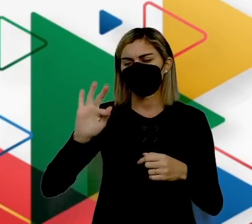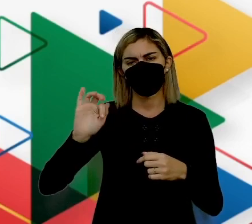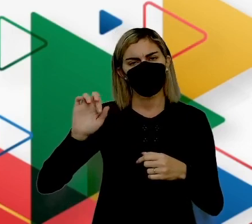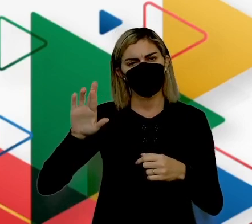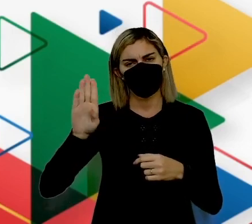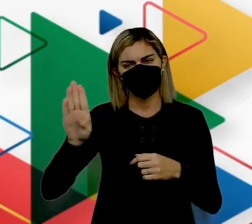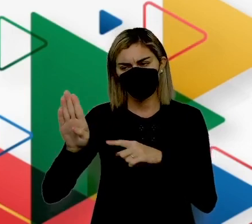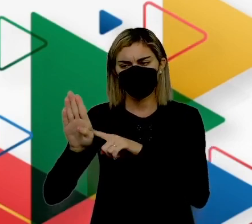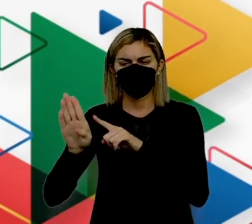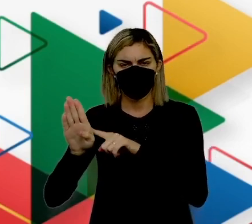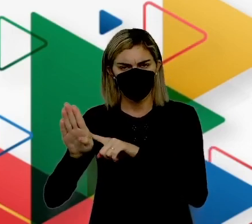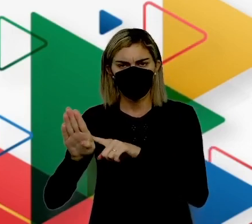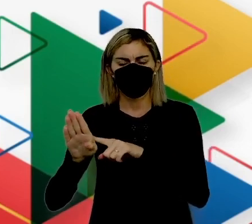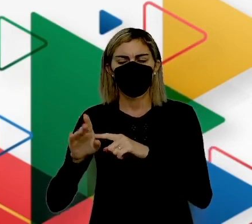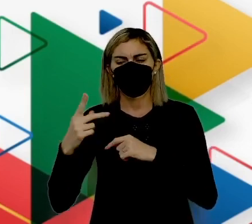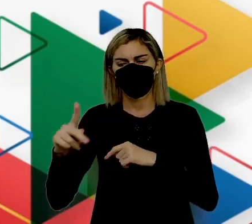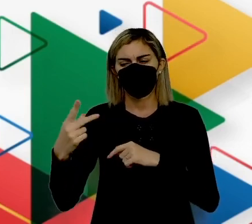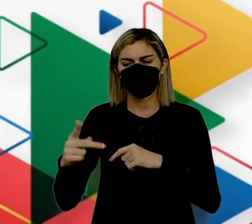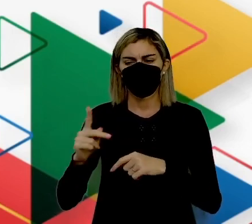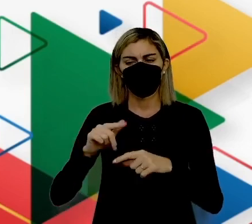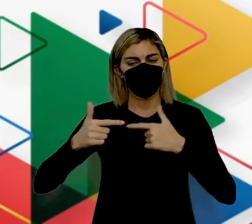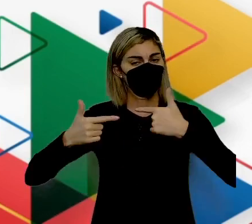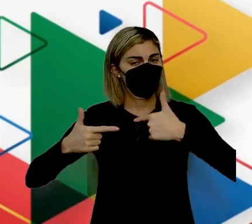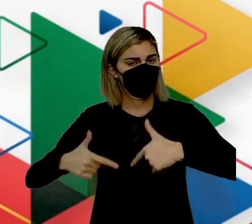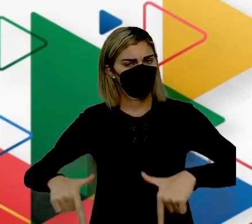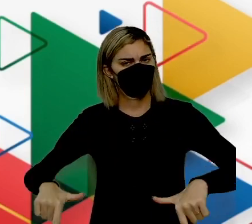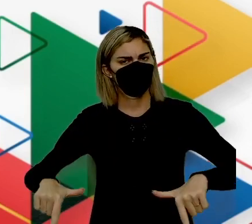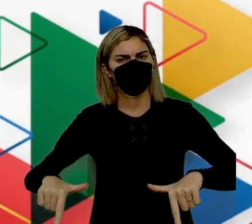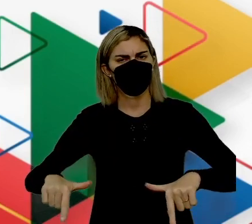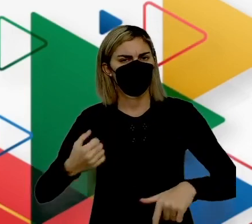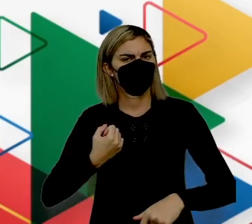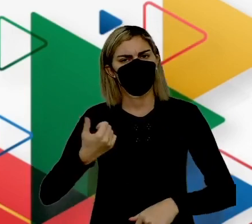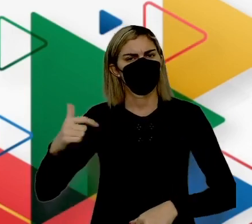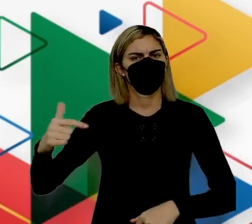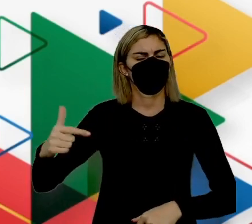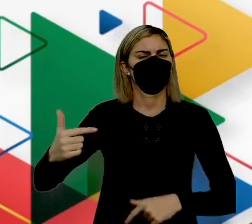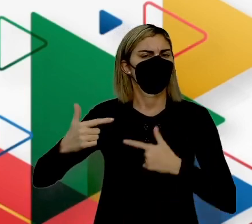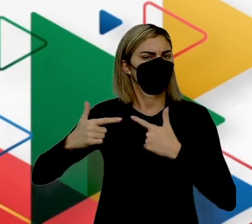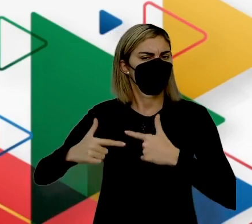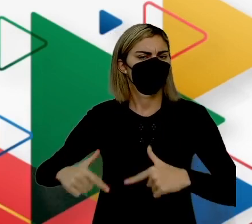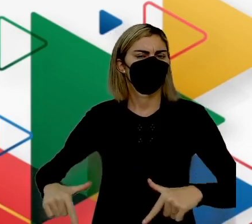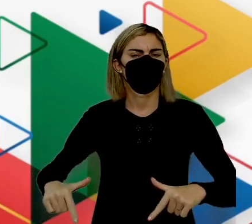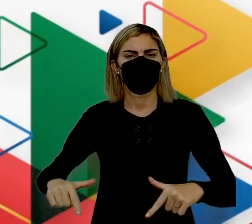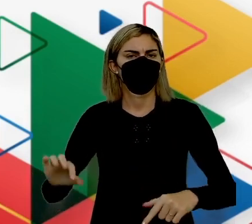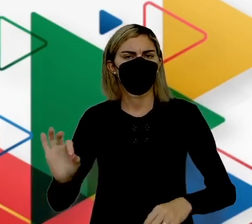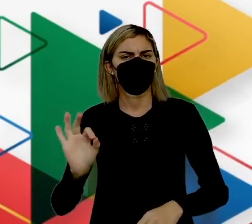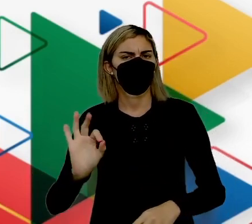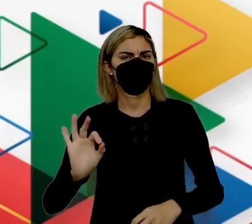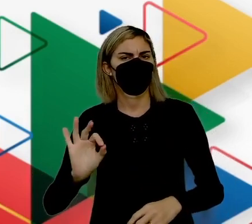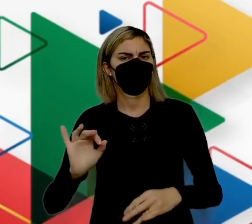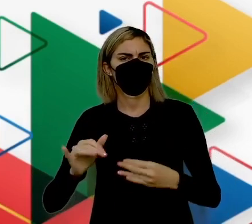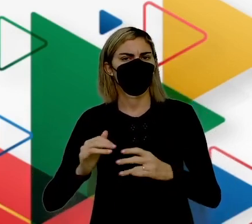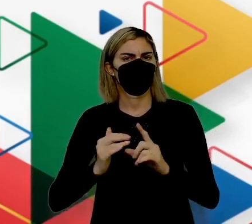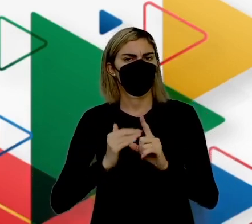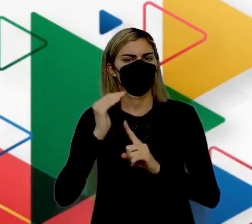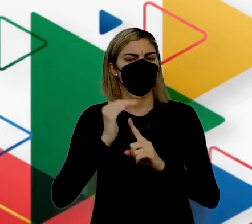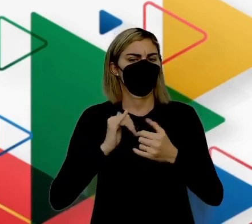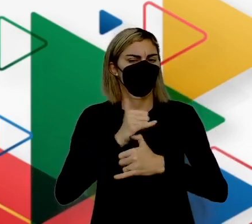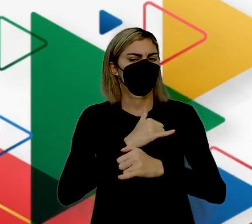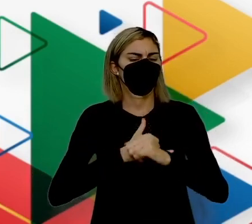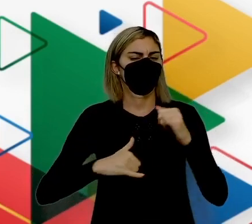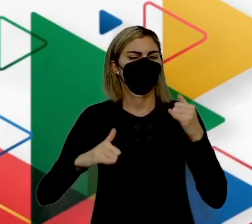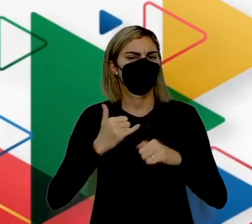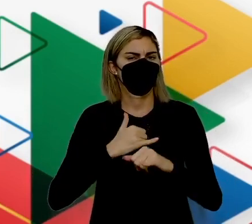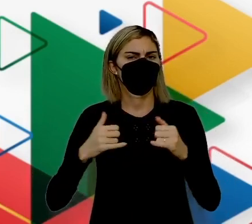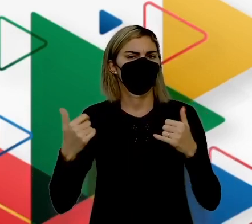primeira, mas ela está neutra. Se ela está neutra, ela não tem carga elétrica. Então